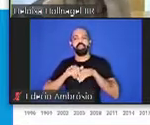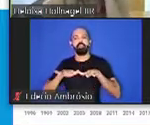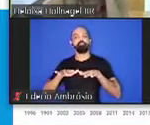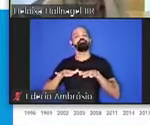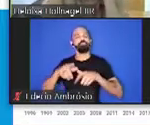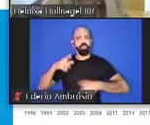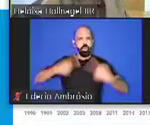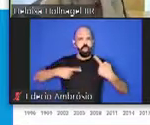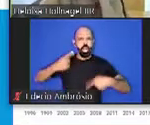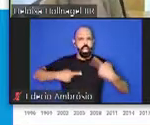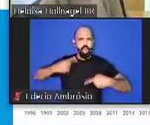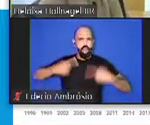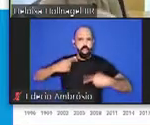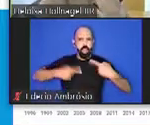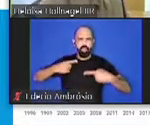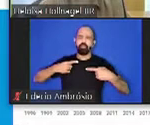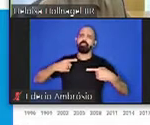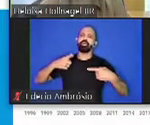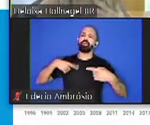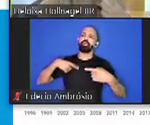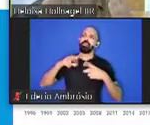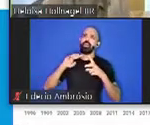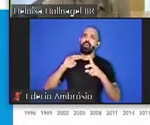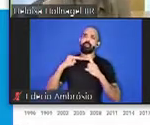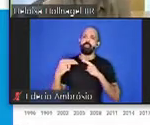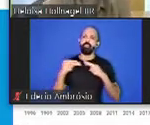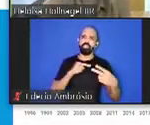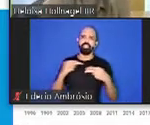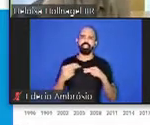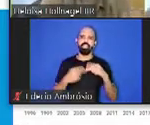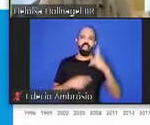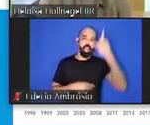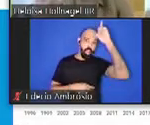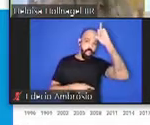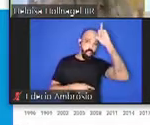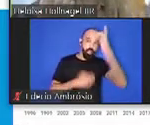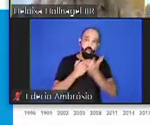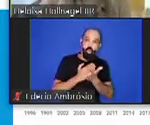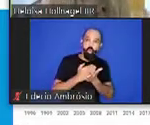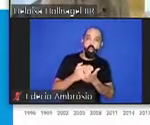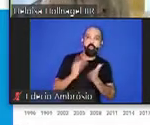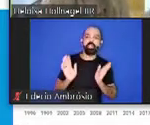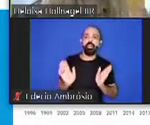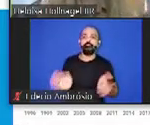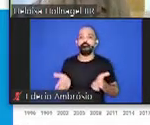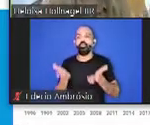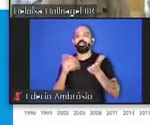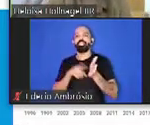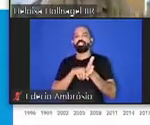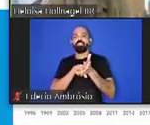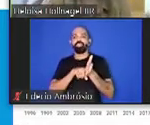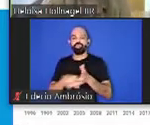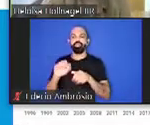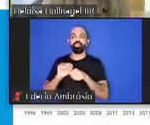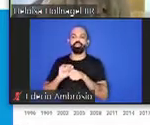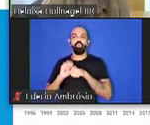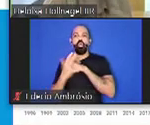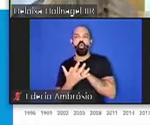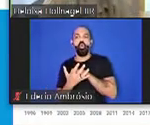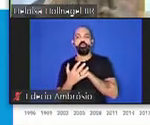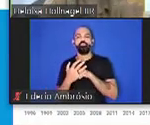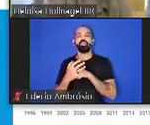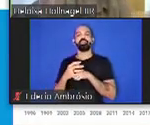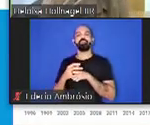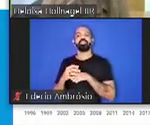discutido como uma perspectiva da Alemanha começar a fomentar estudos sobre o Covid de maneira